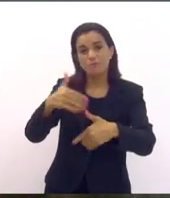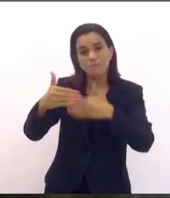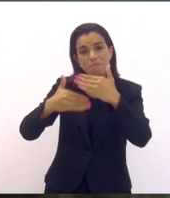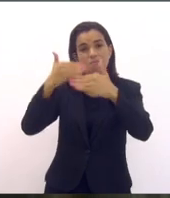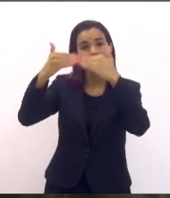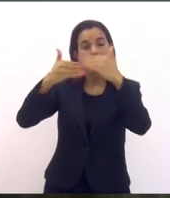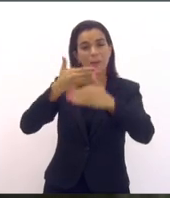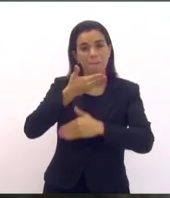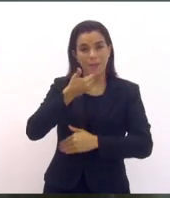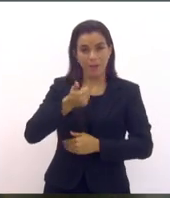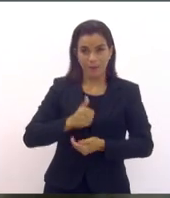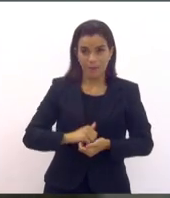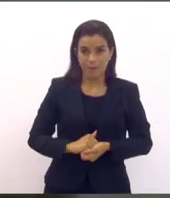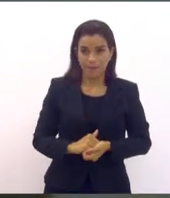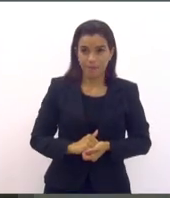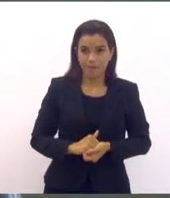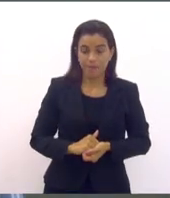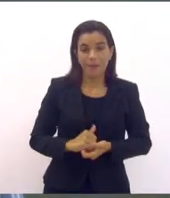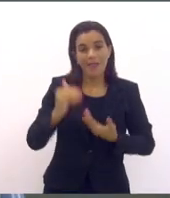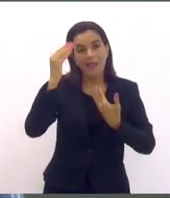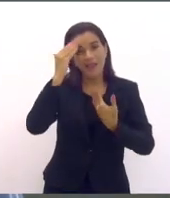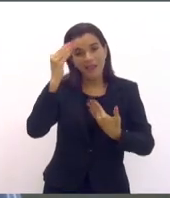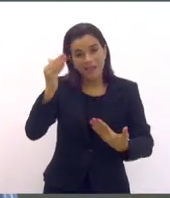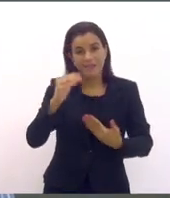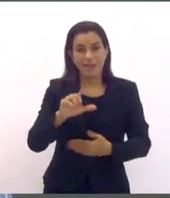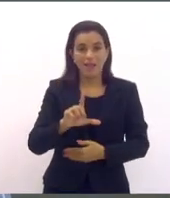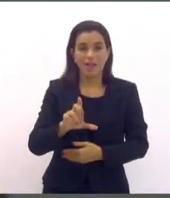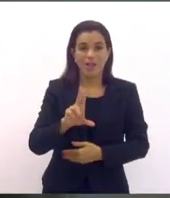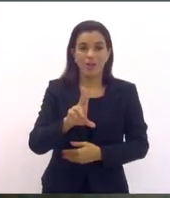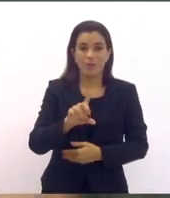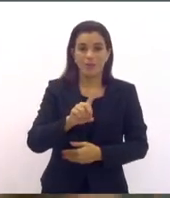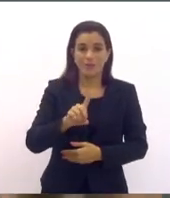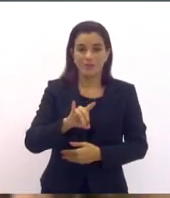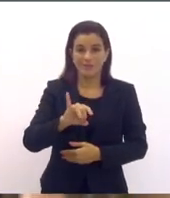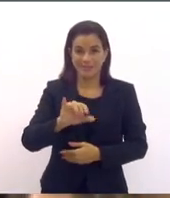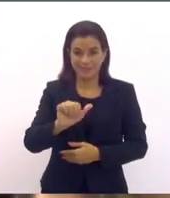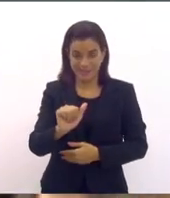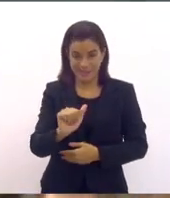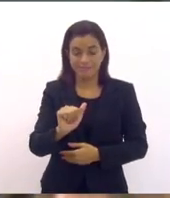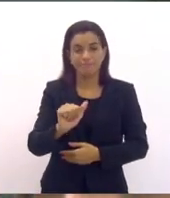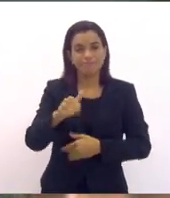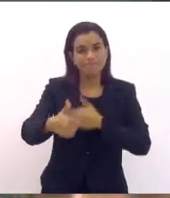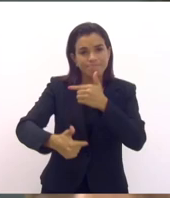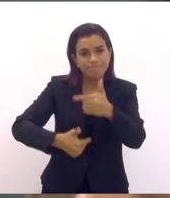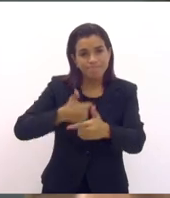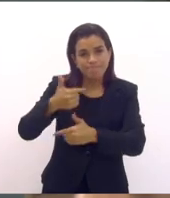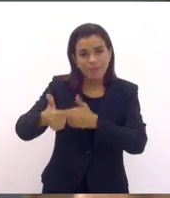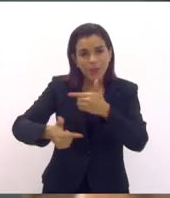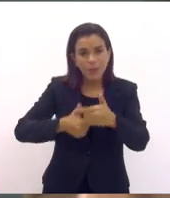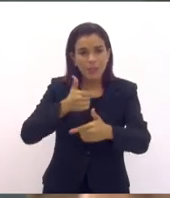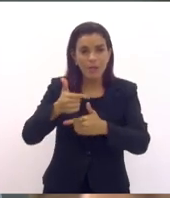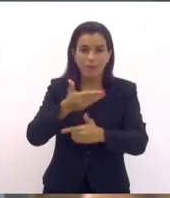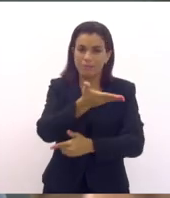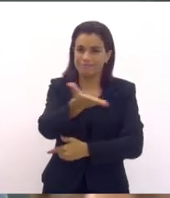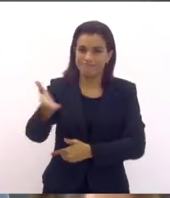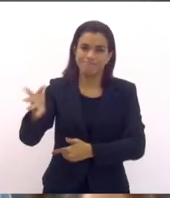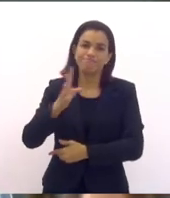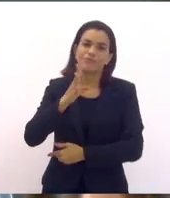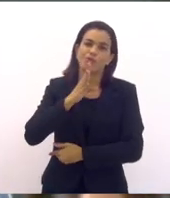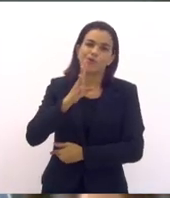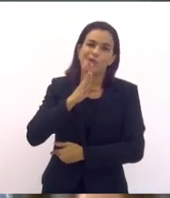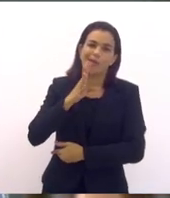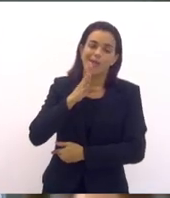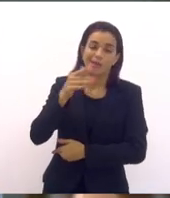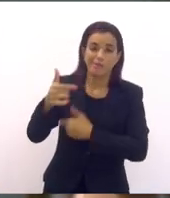mais construtivas agradecer a Luzia pelo trabalho dinâmico que Todos sabem do qual ela é